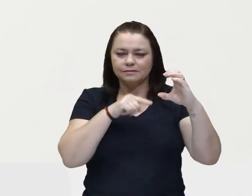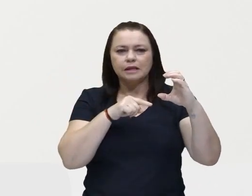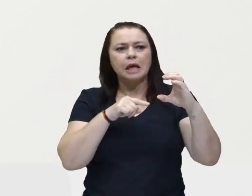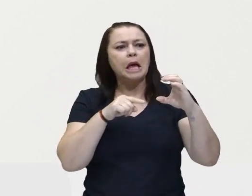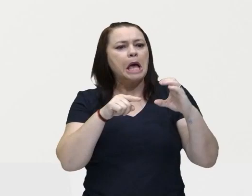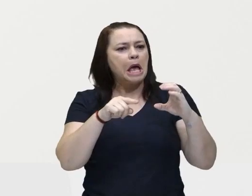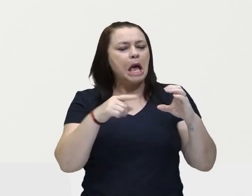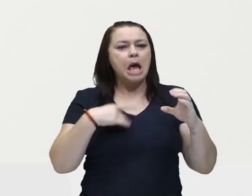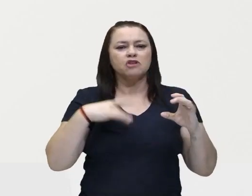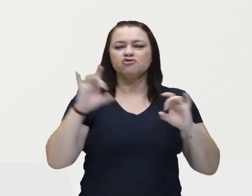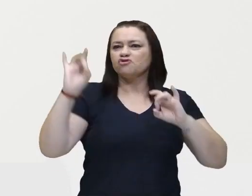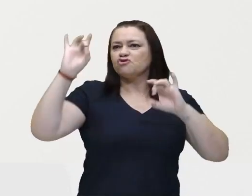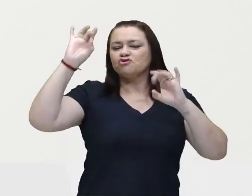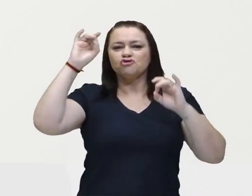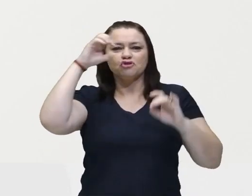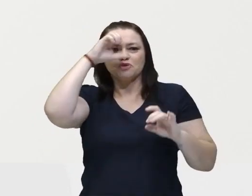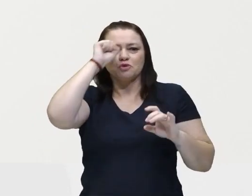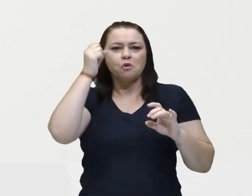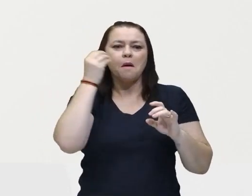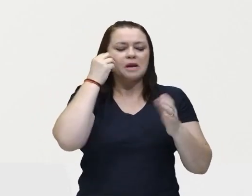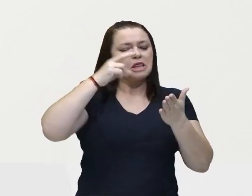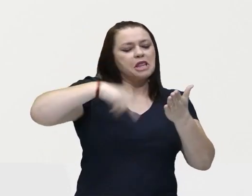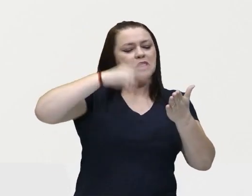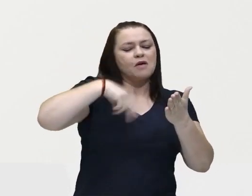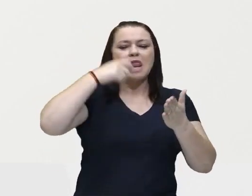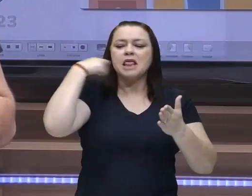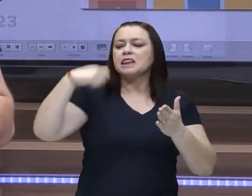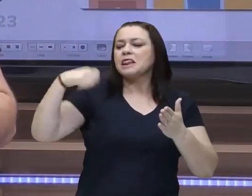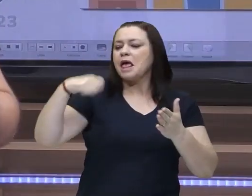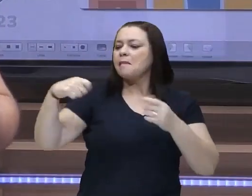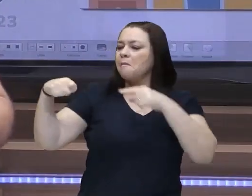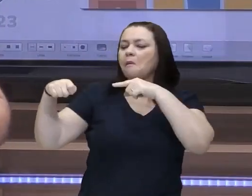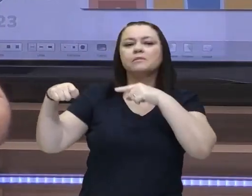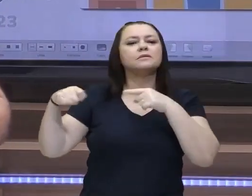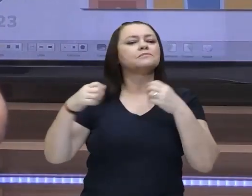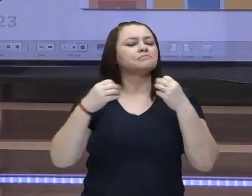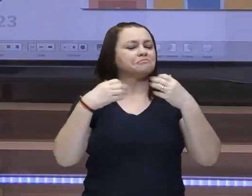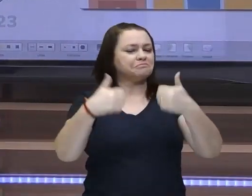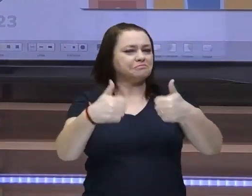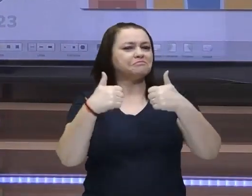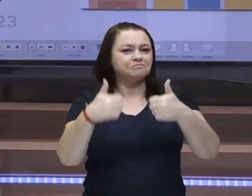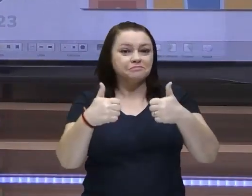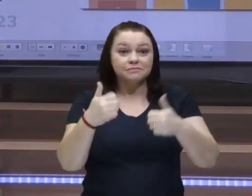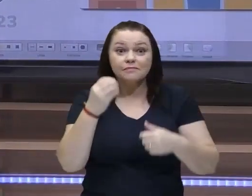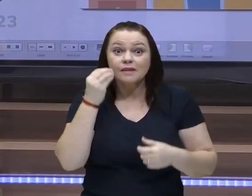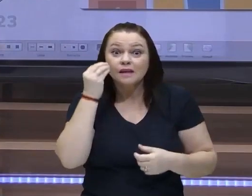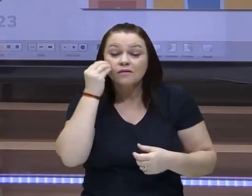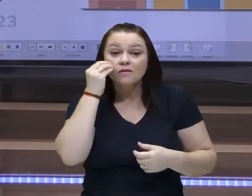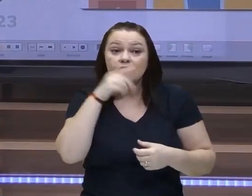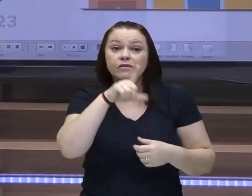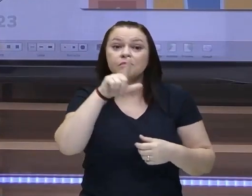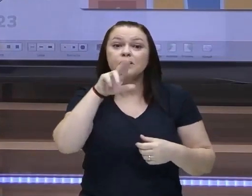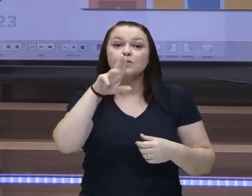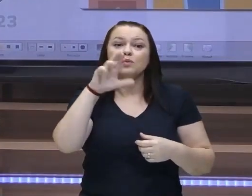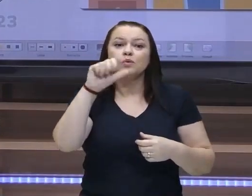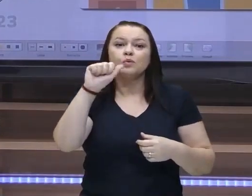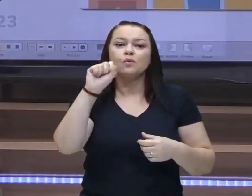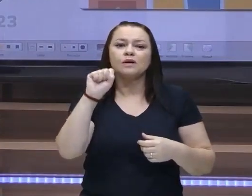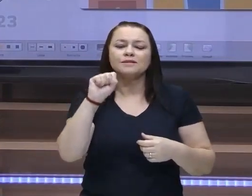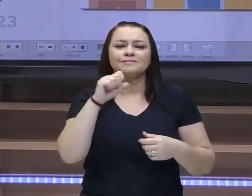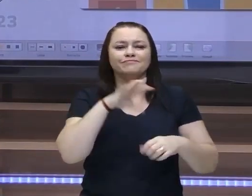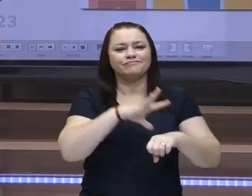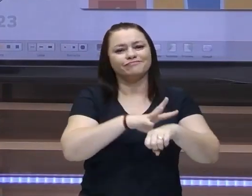chique, eu estou aprendendo a ler termômetro. Muito bem. Então, nós vimos aí que o Lucas ficou doente e a mãe dele teve que usar o quê?